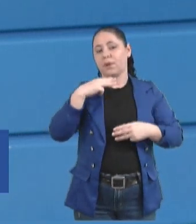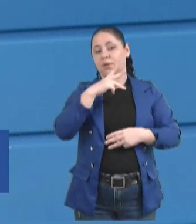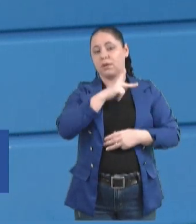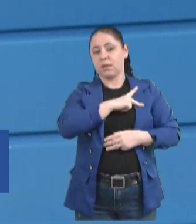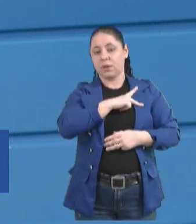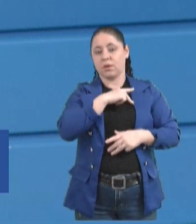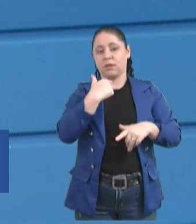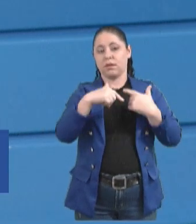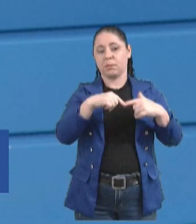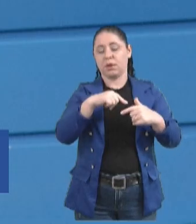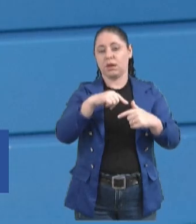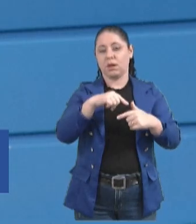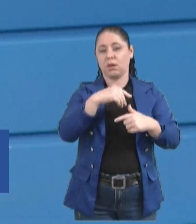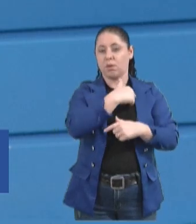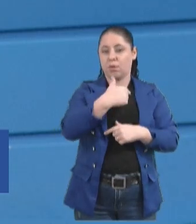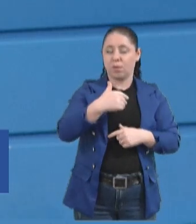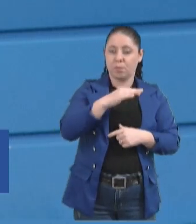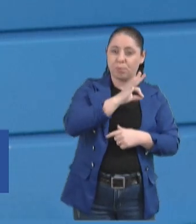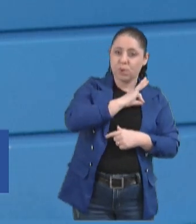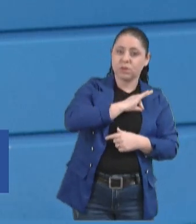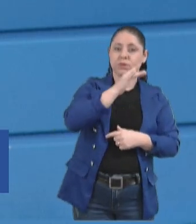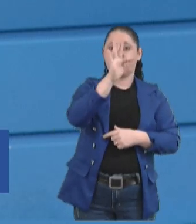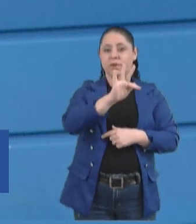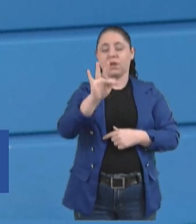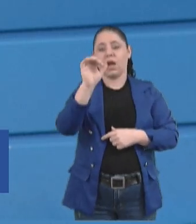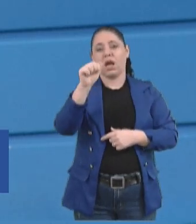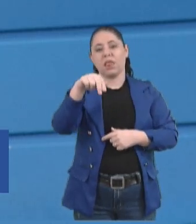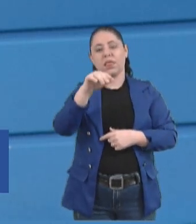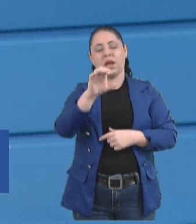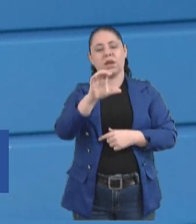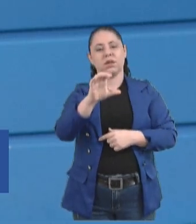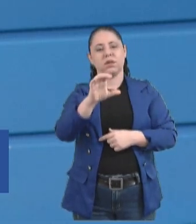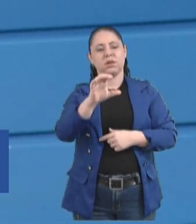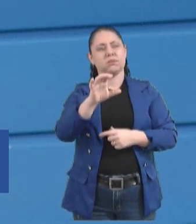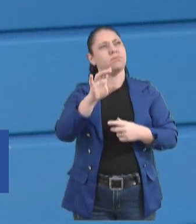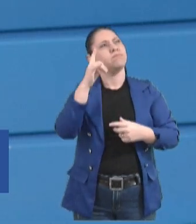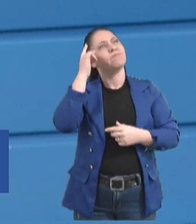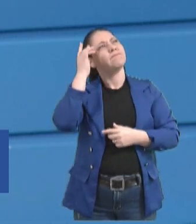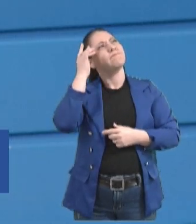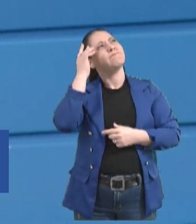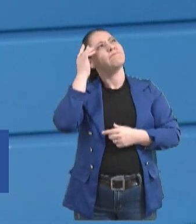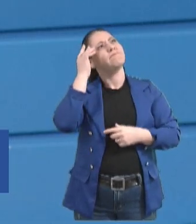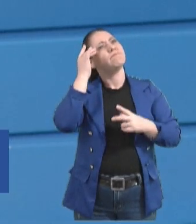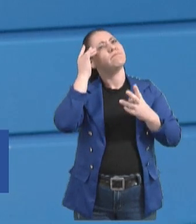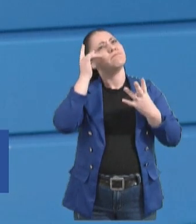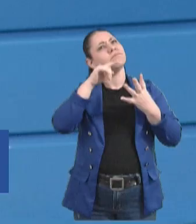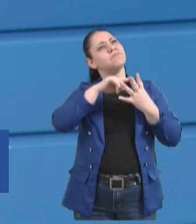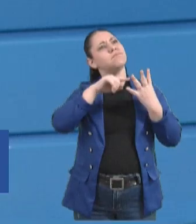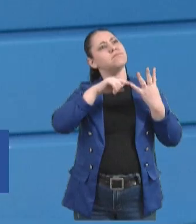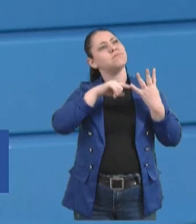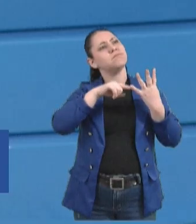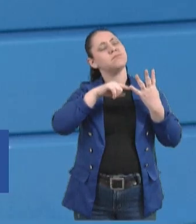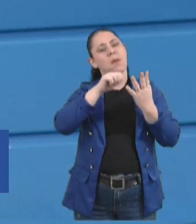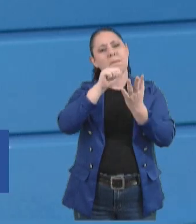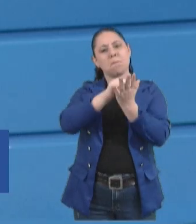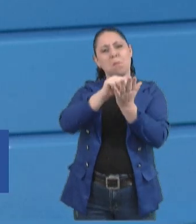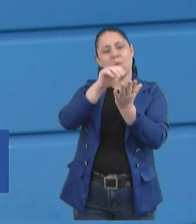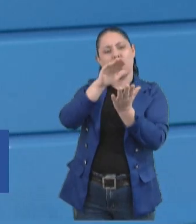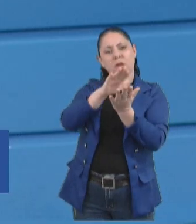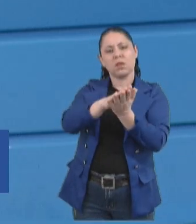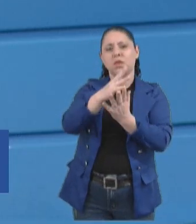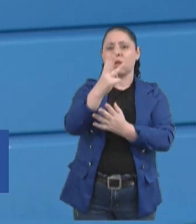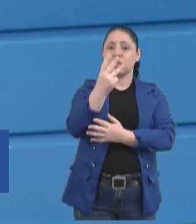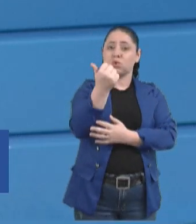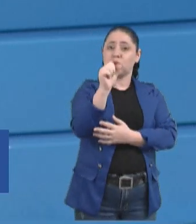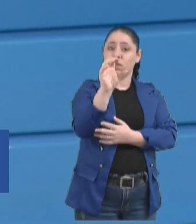Polícia Federal, a ANAC, quem mais? E me autuaram em